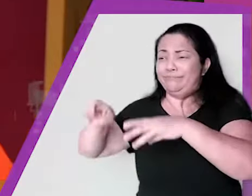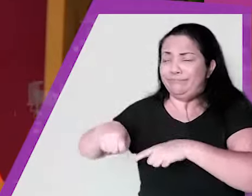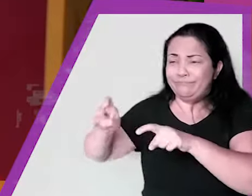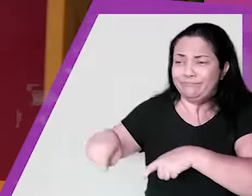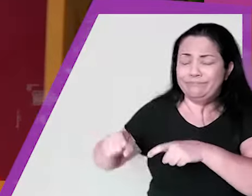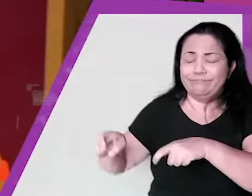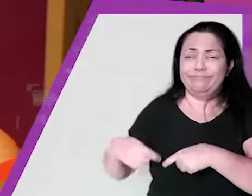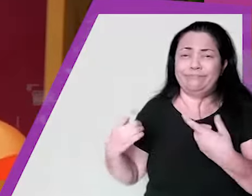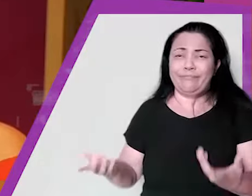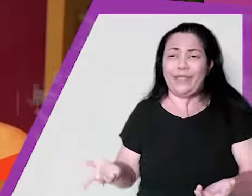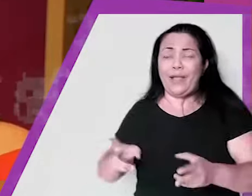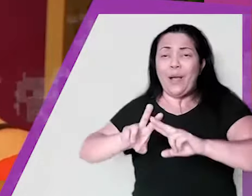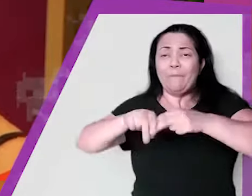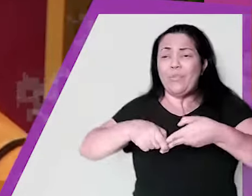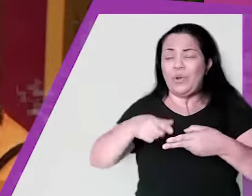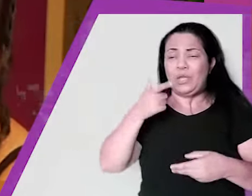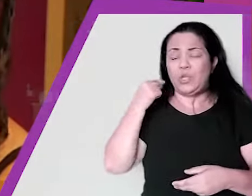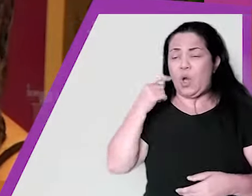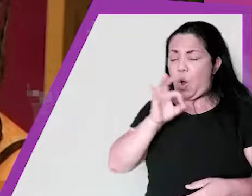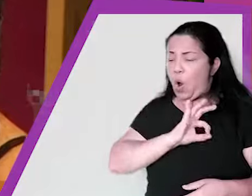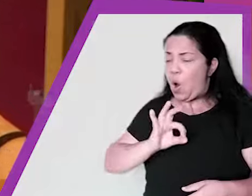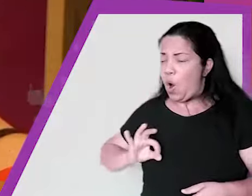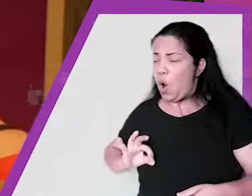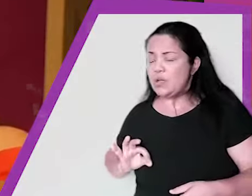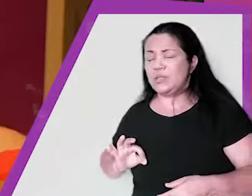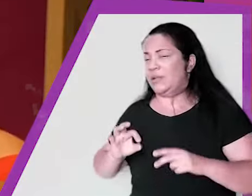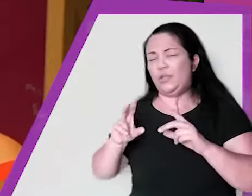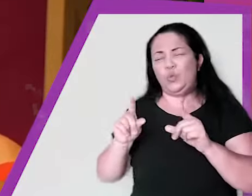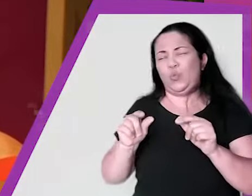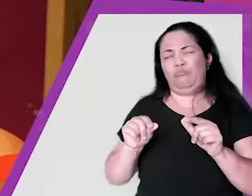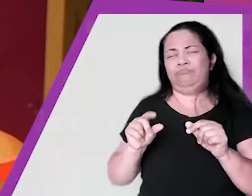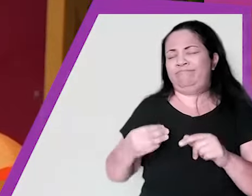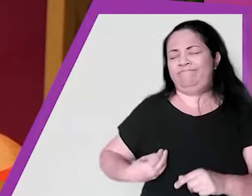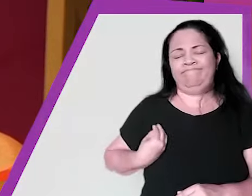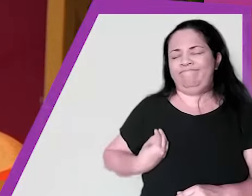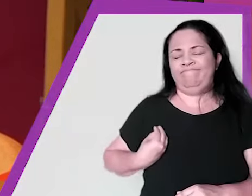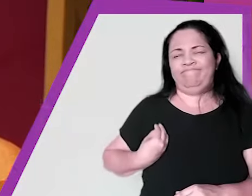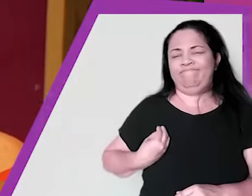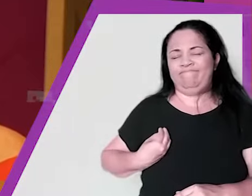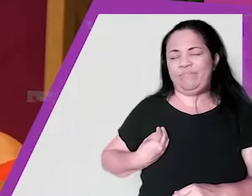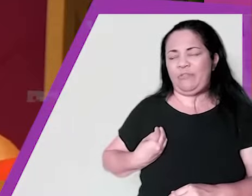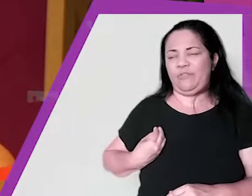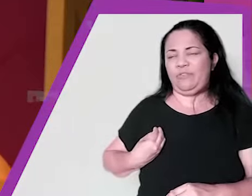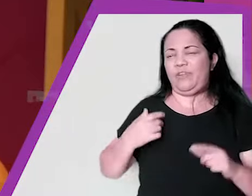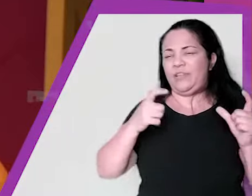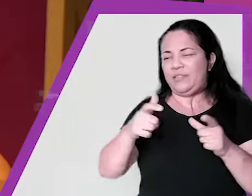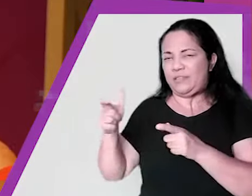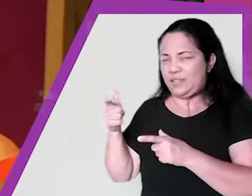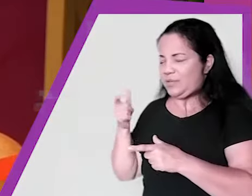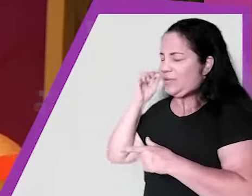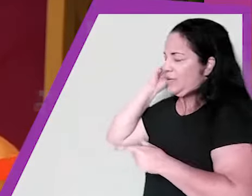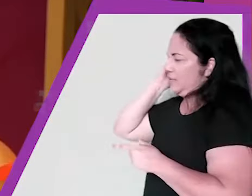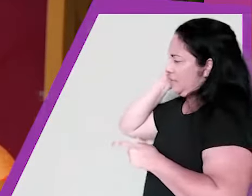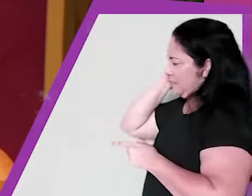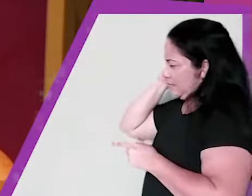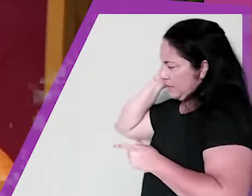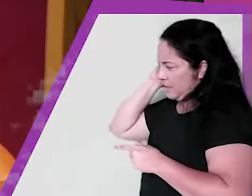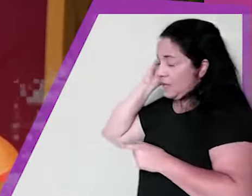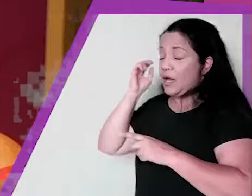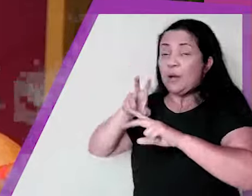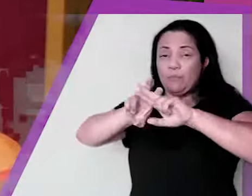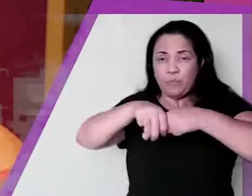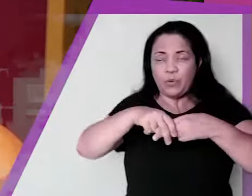de cidades. Então, essas pequenas ilhas não sustentam esses animais. Elas não têm